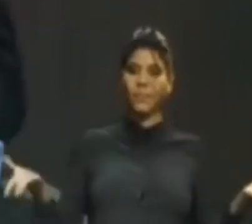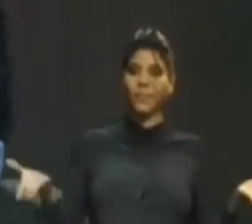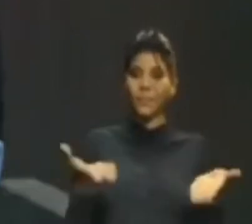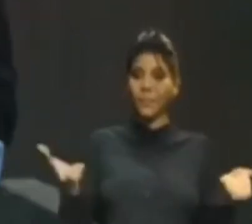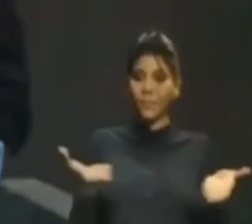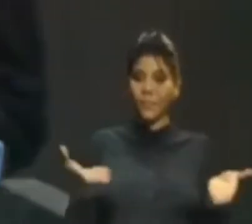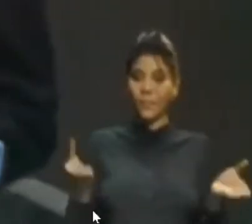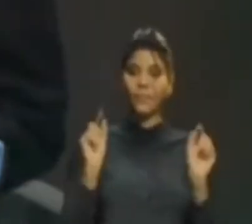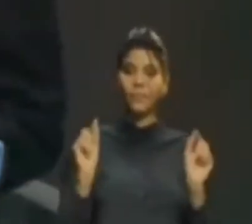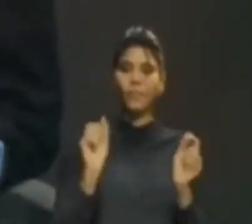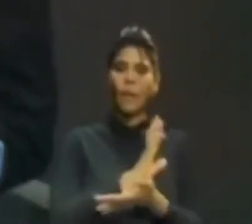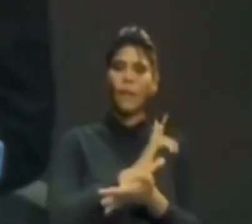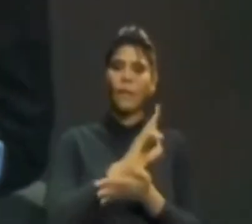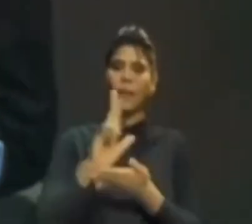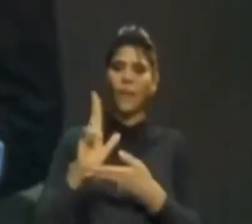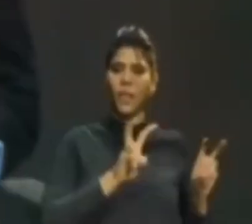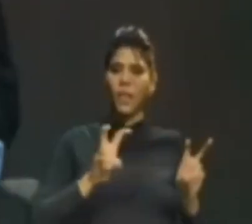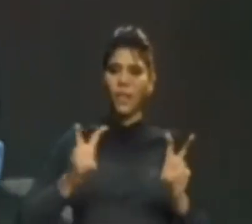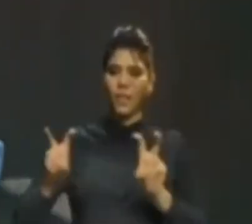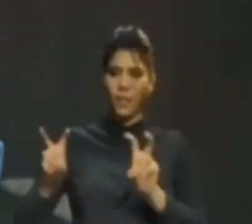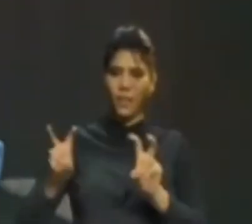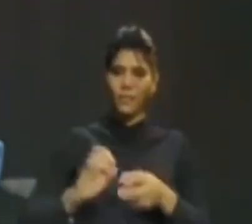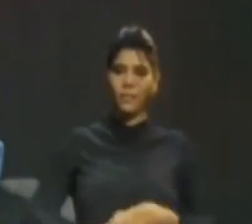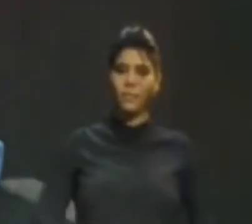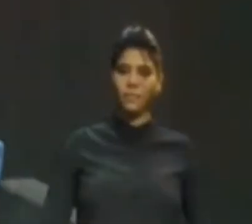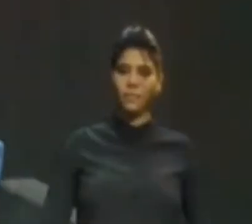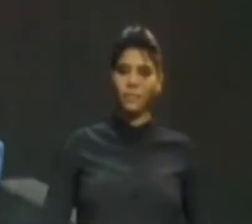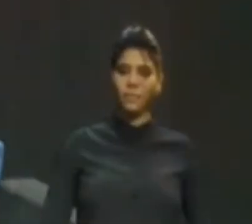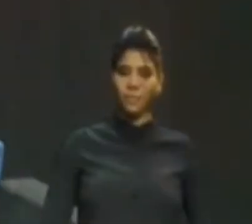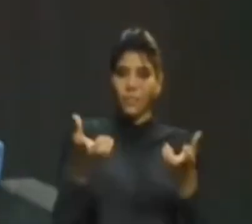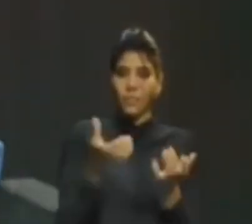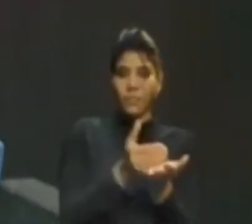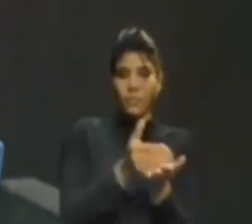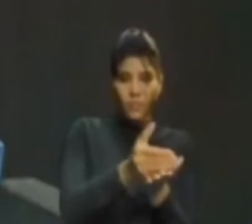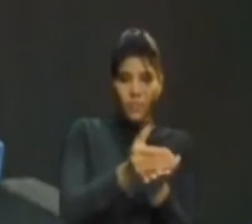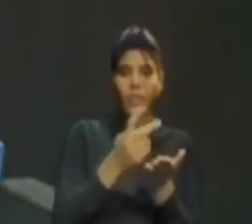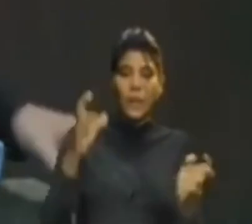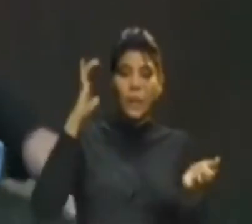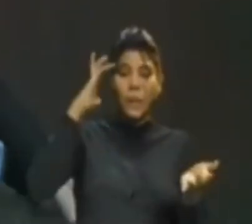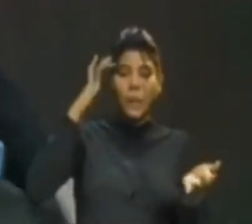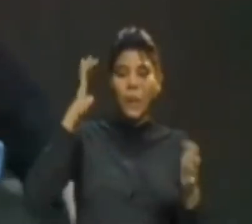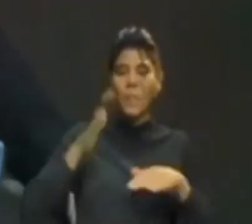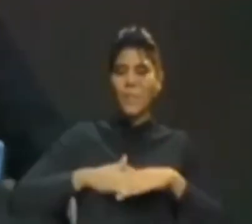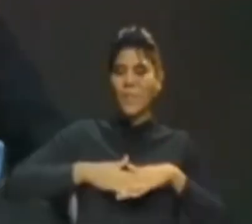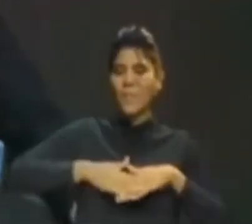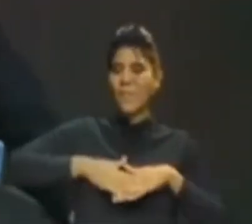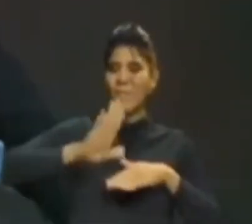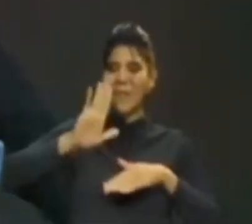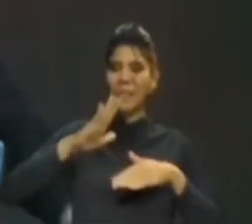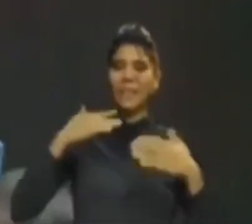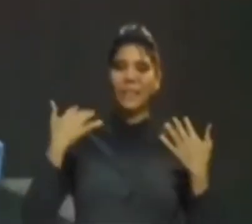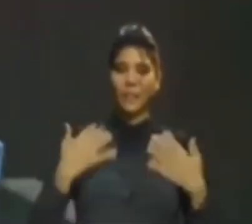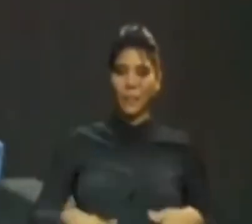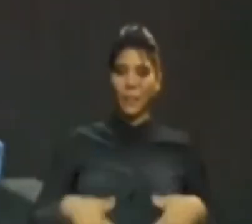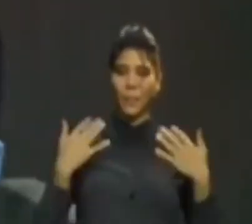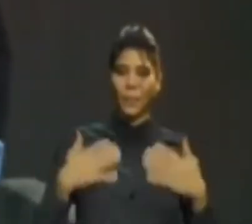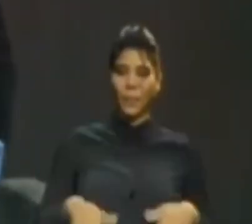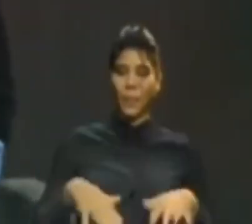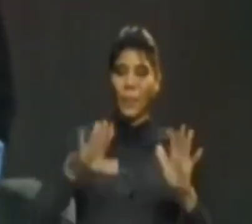Há muitos assuntos e quero começar por um dos que eu acho mais dramáticos em